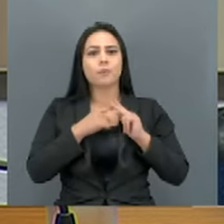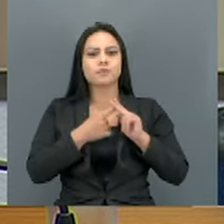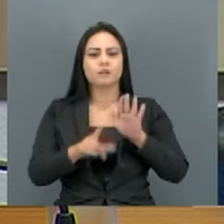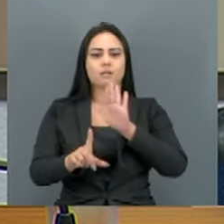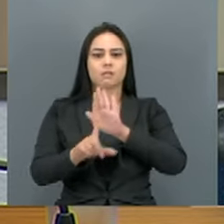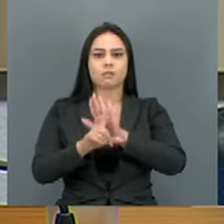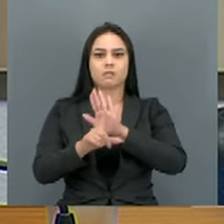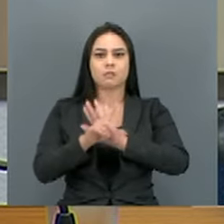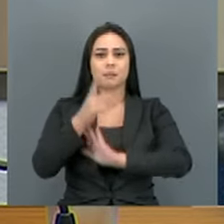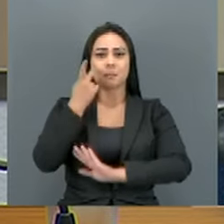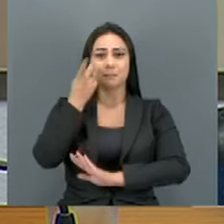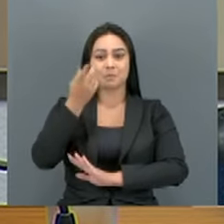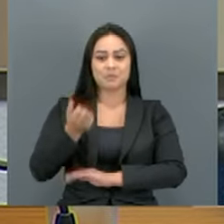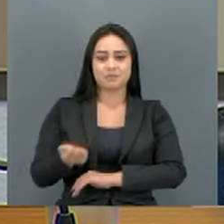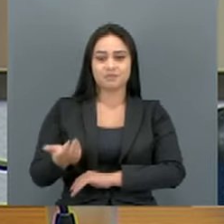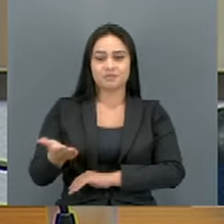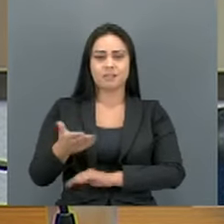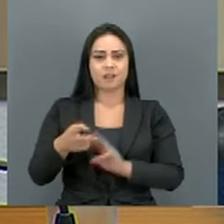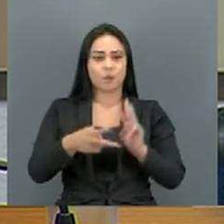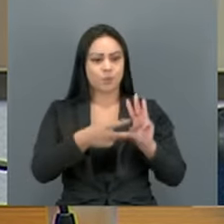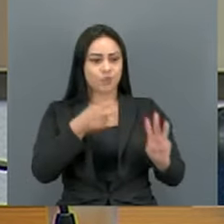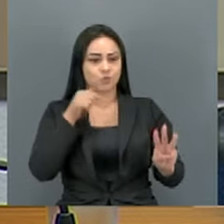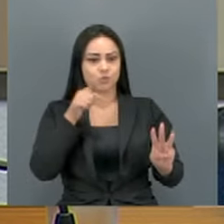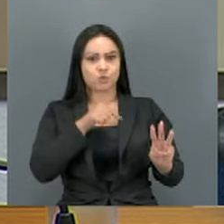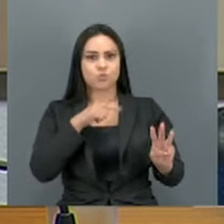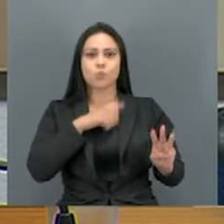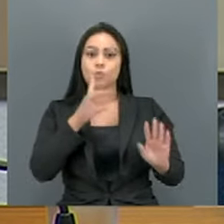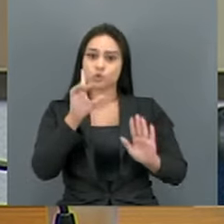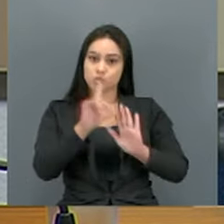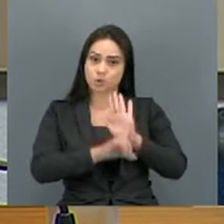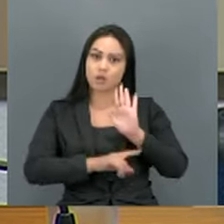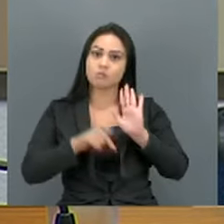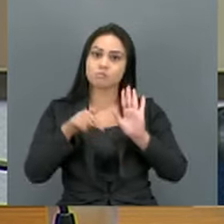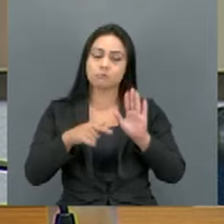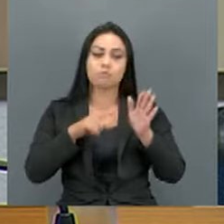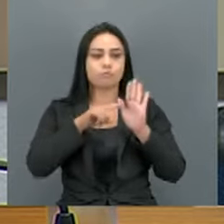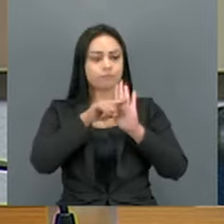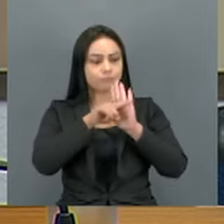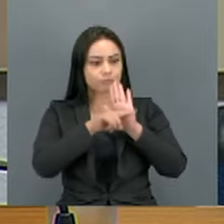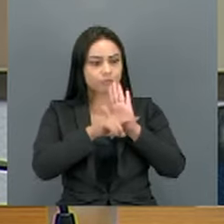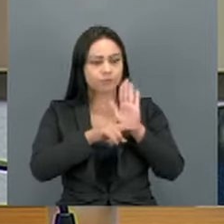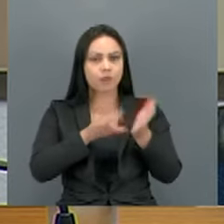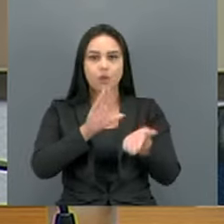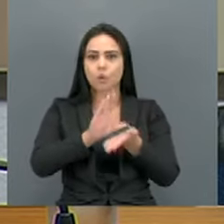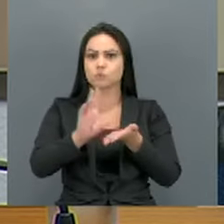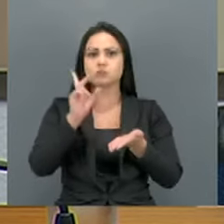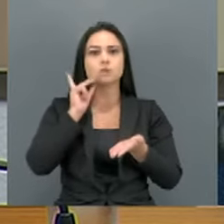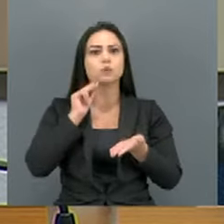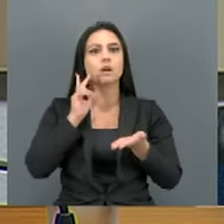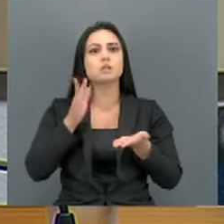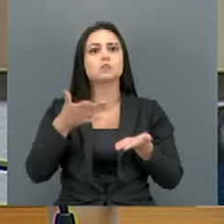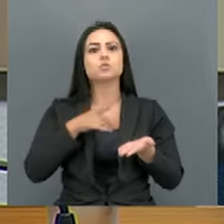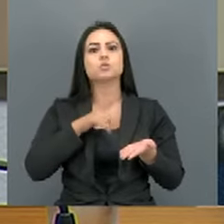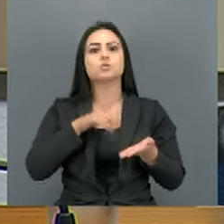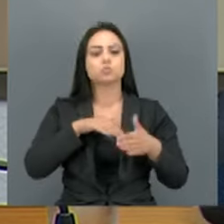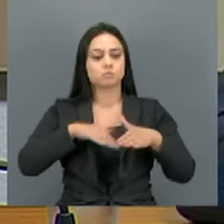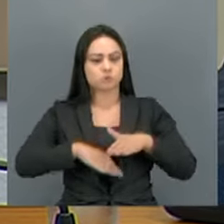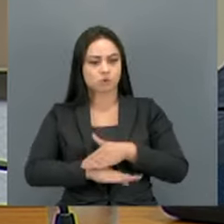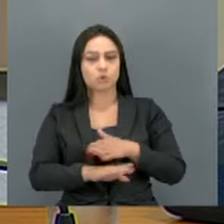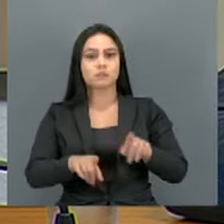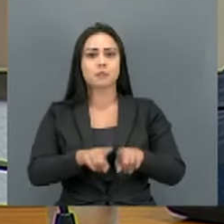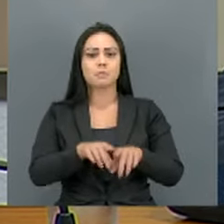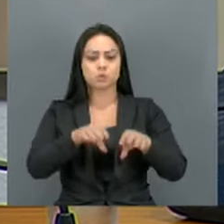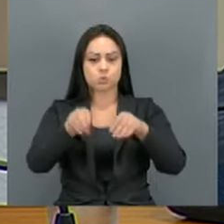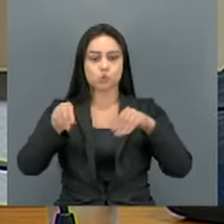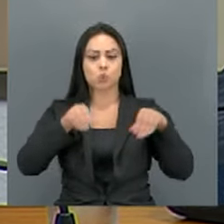legislação para dar ao índio o direito, em querendo, de explorar os seus recursos naturais, tanto do subsolo quanto do